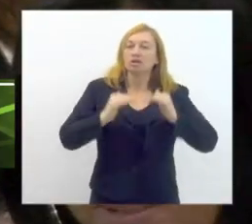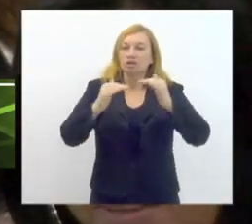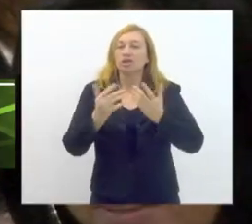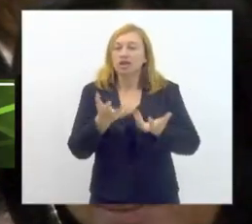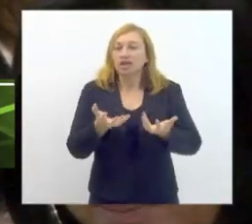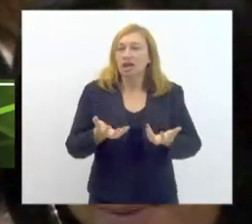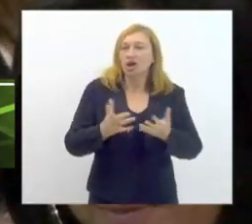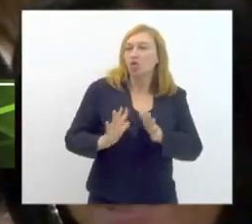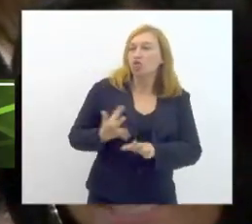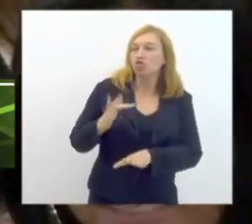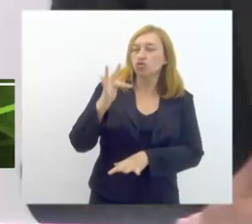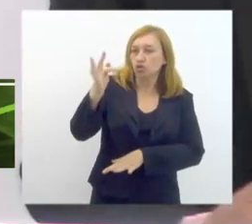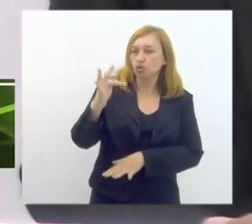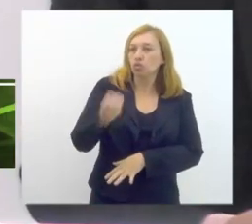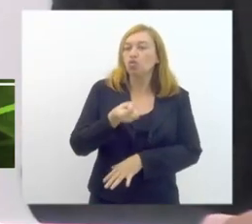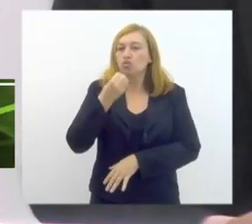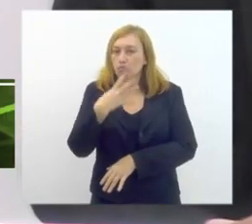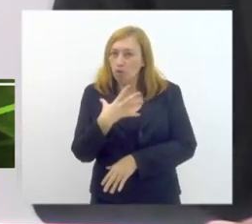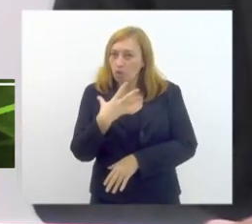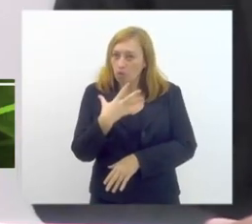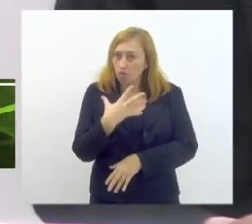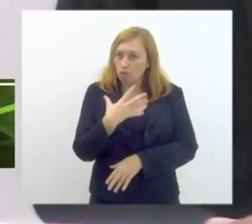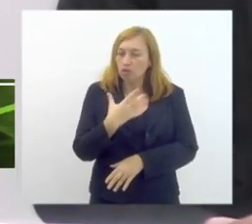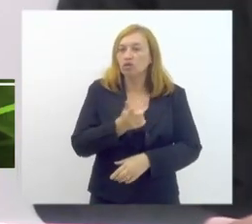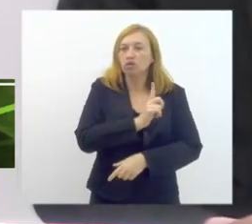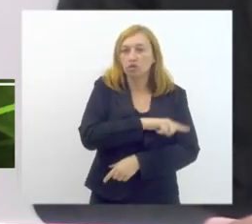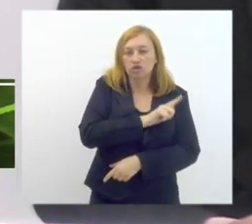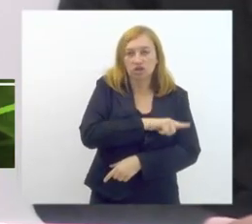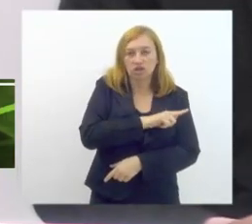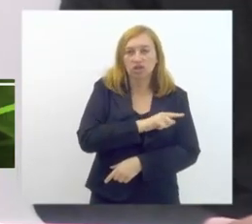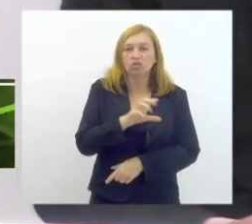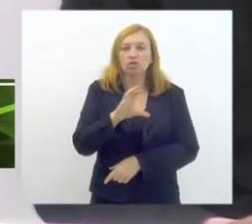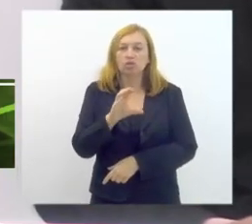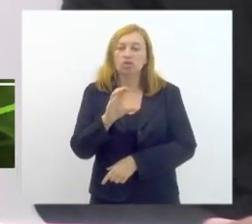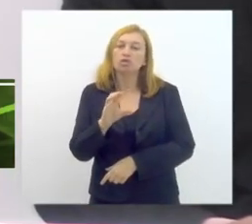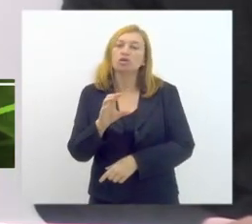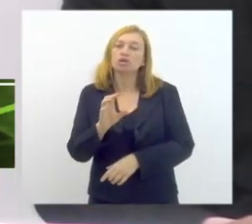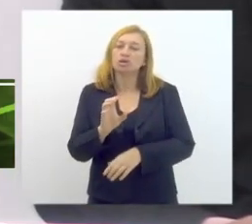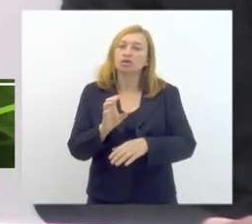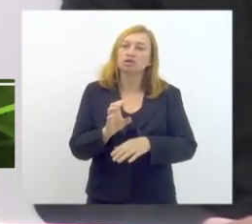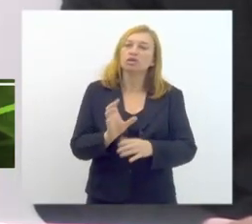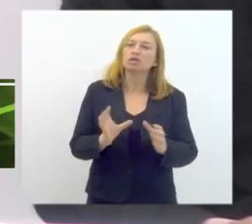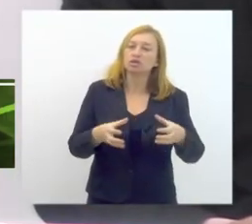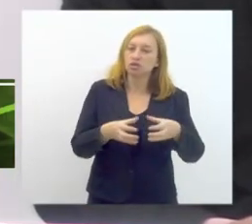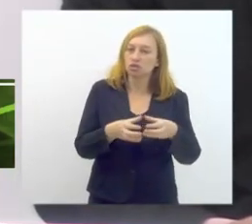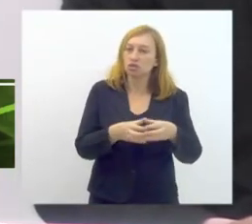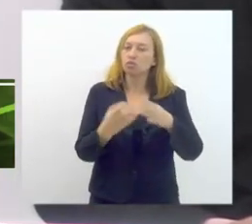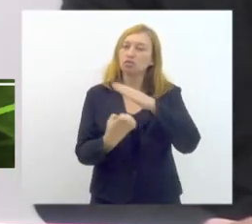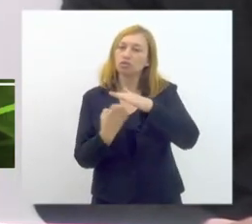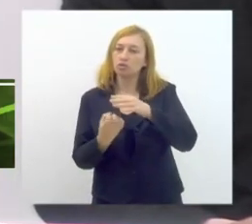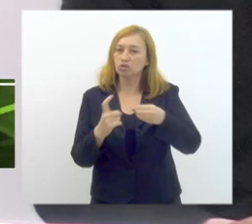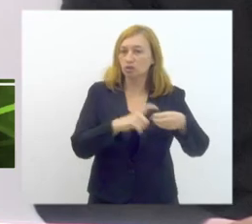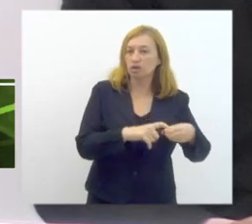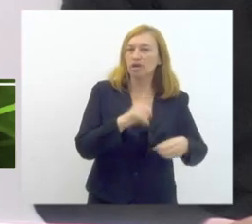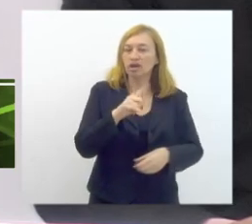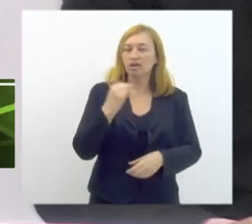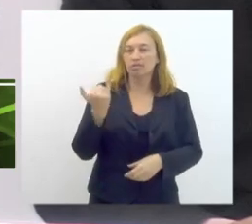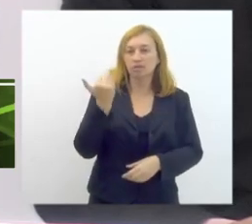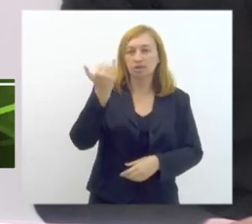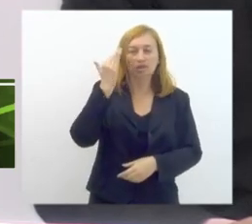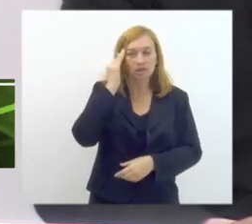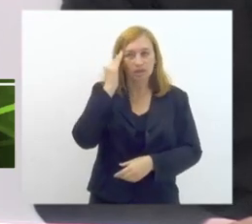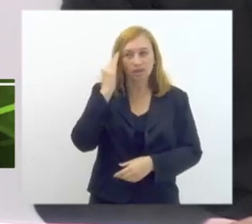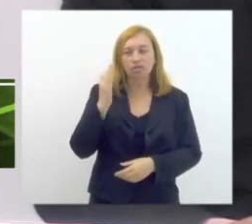um futuro longo e promissor com a gestão de consórcio, faz-se necessário esse entendimento. É a